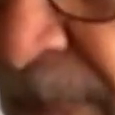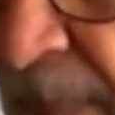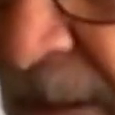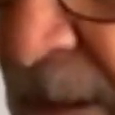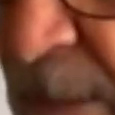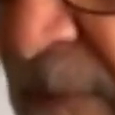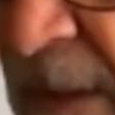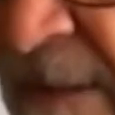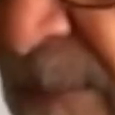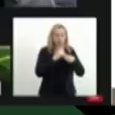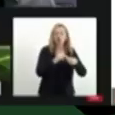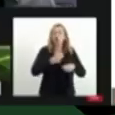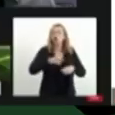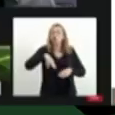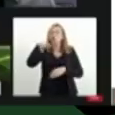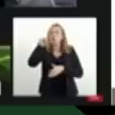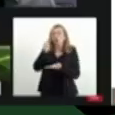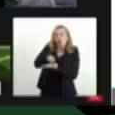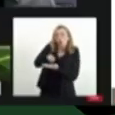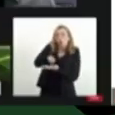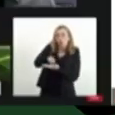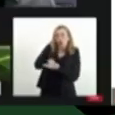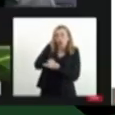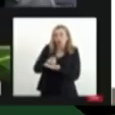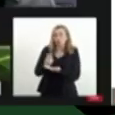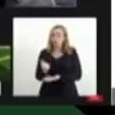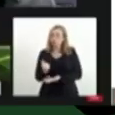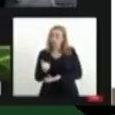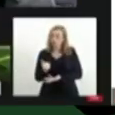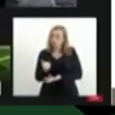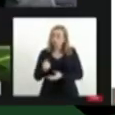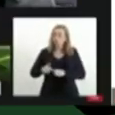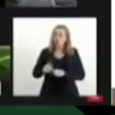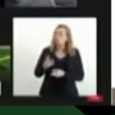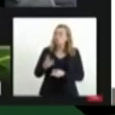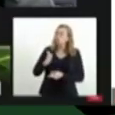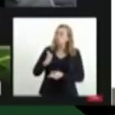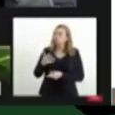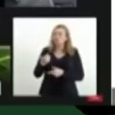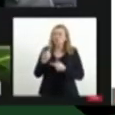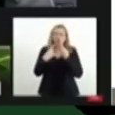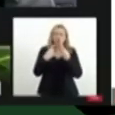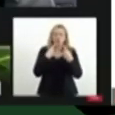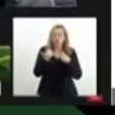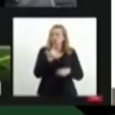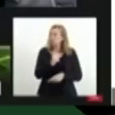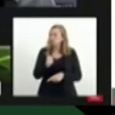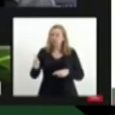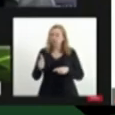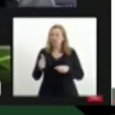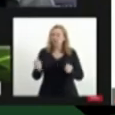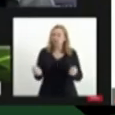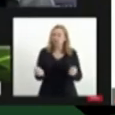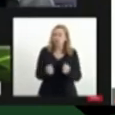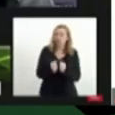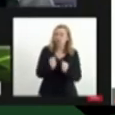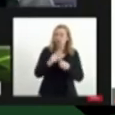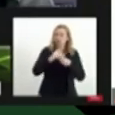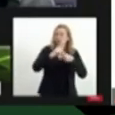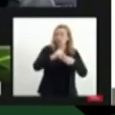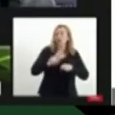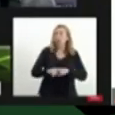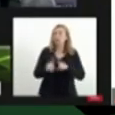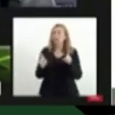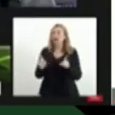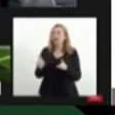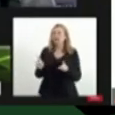prazo deve ser contado. Nunca houve uma discussão envolvendo a Procuradoria propriamente, mas envolve a ANP, que